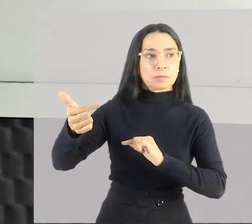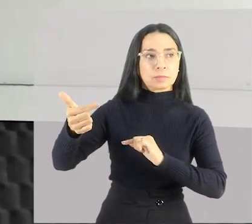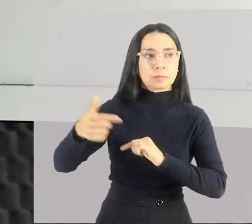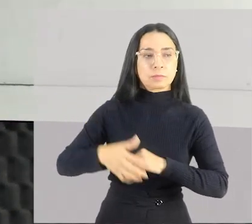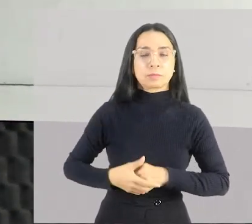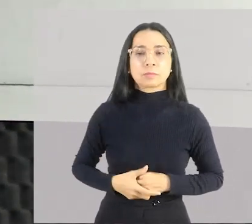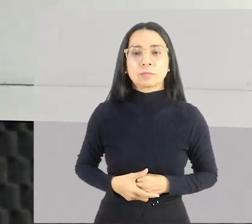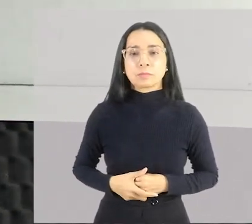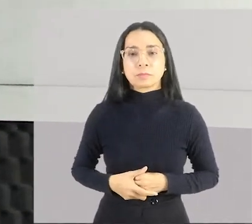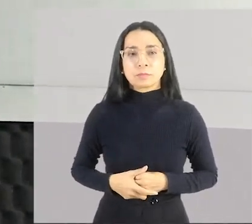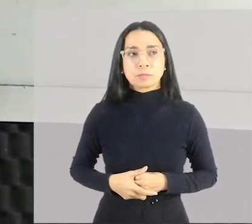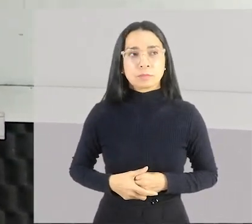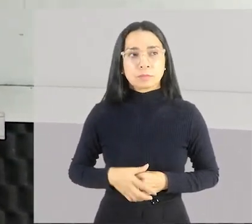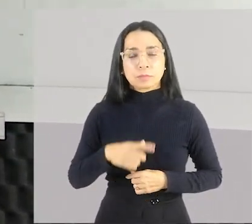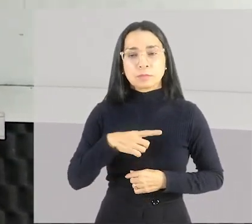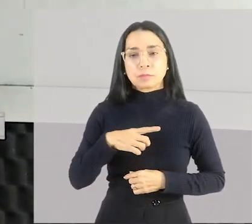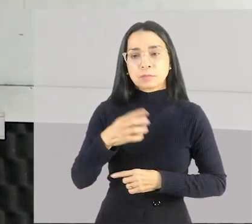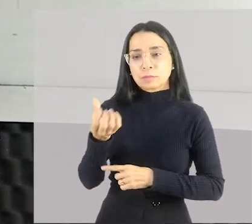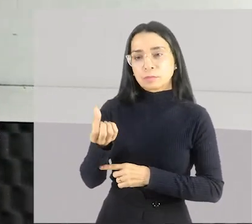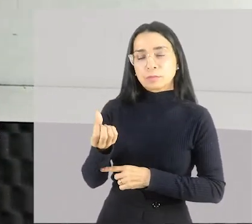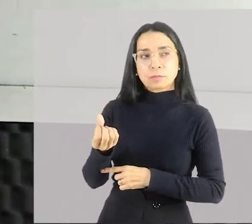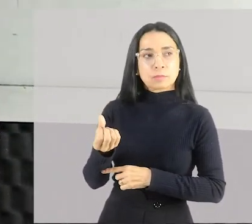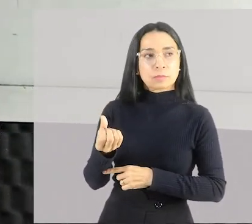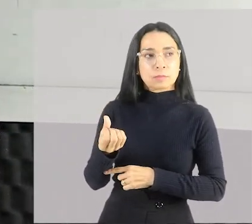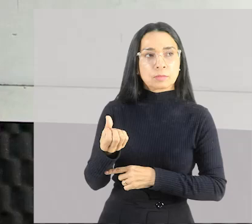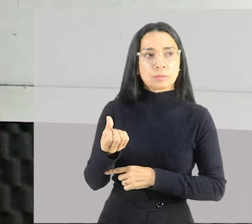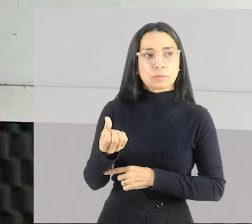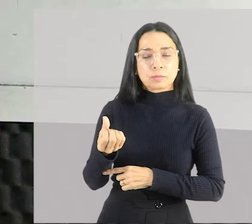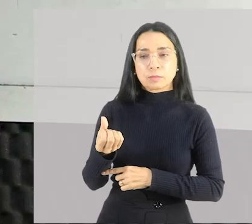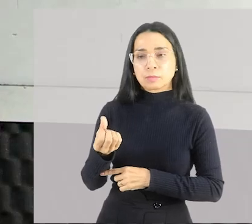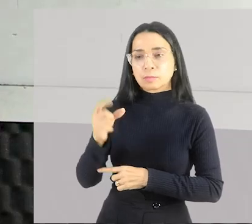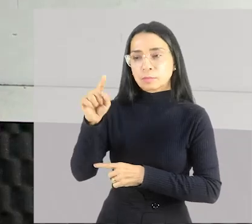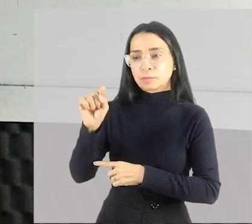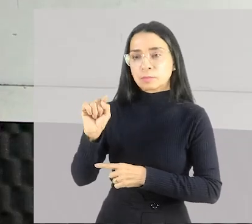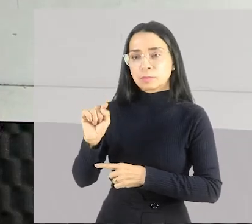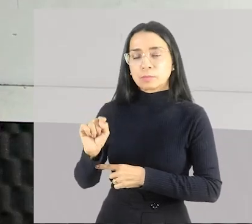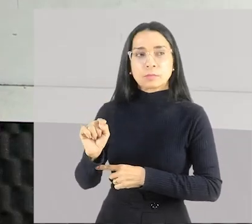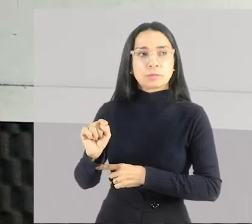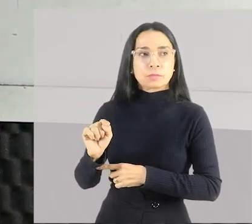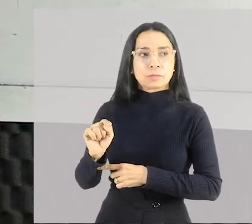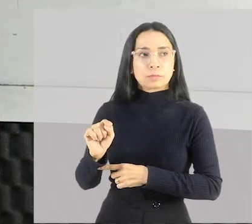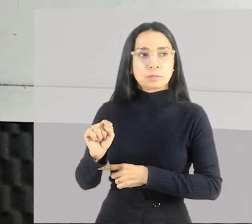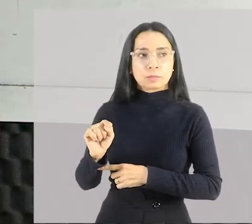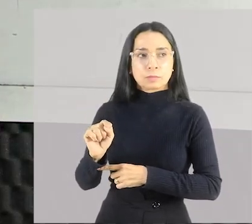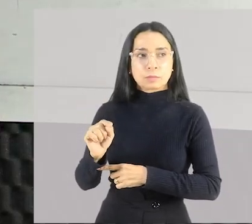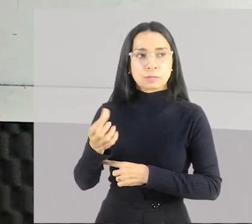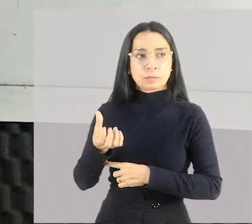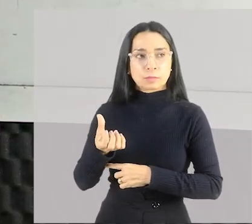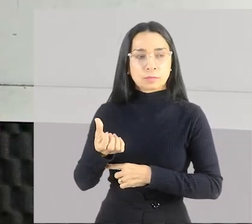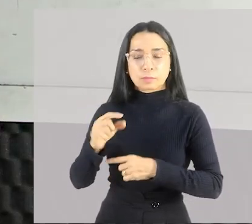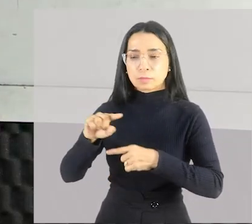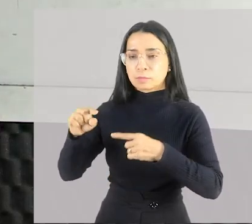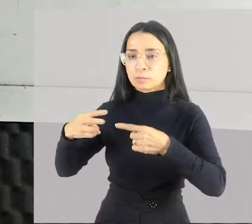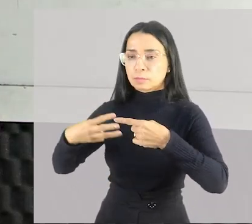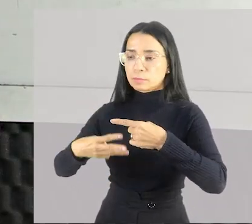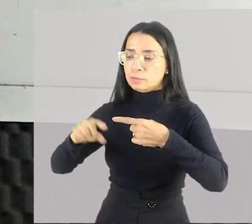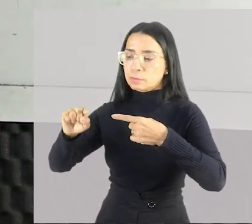quadrado Então você vai ter 6 fatorial dividido por 3